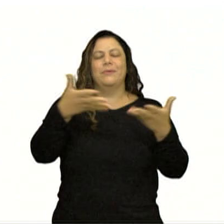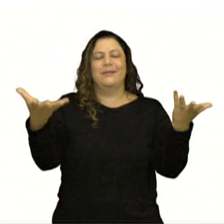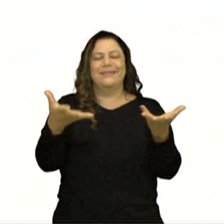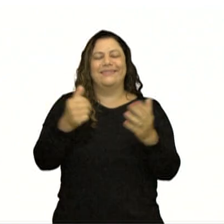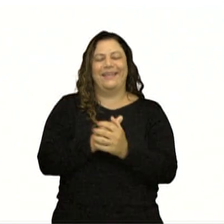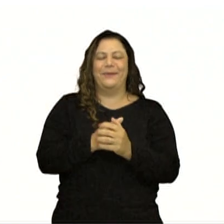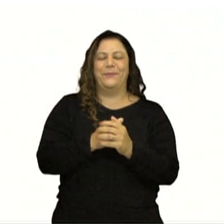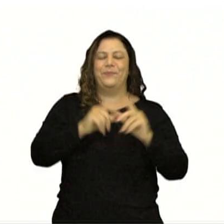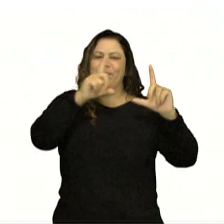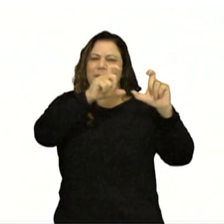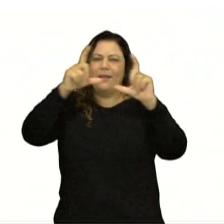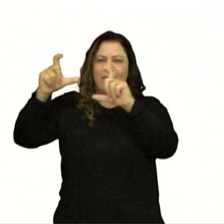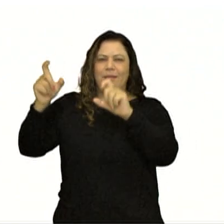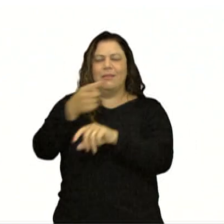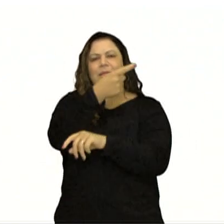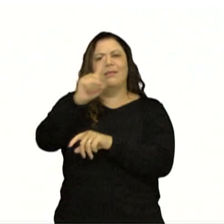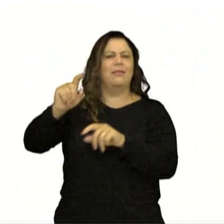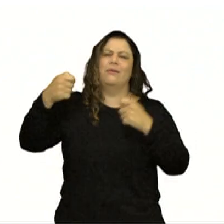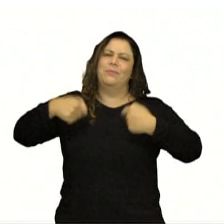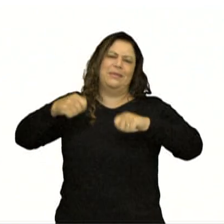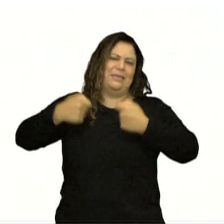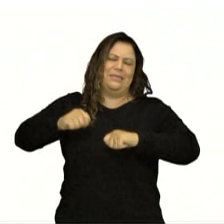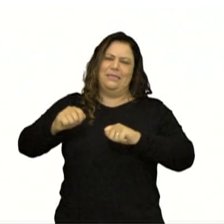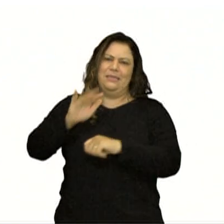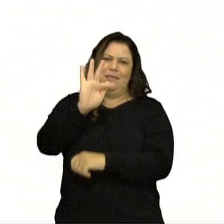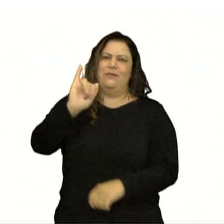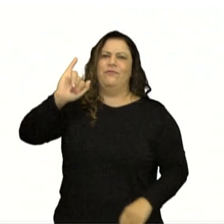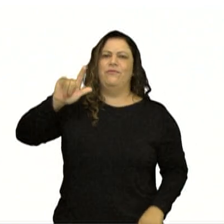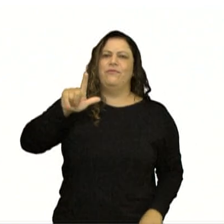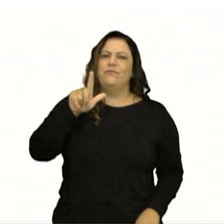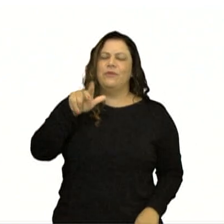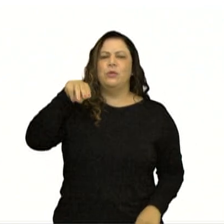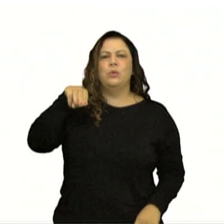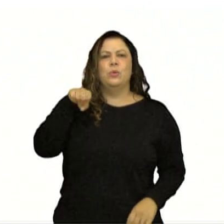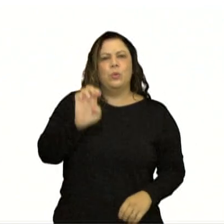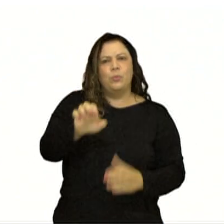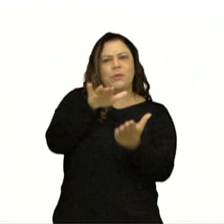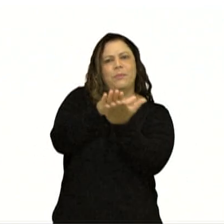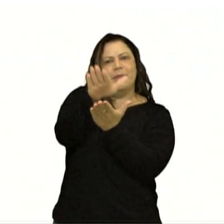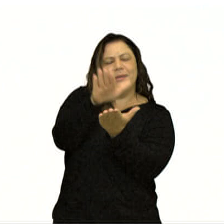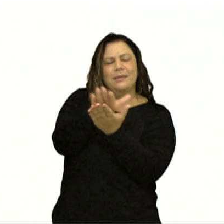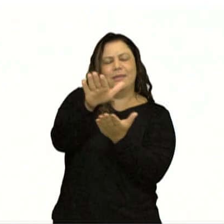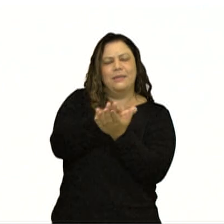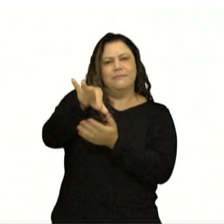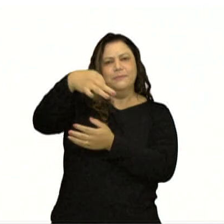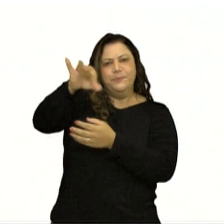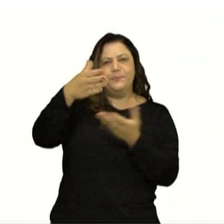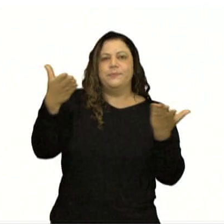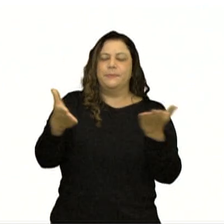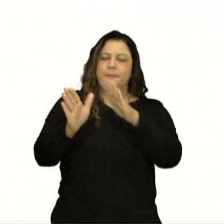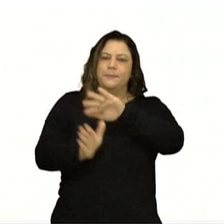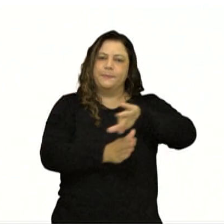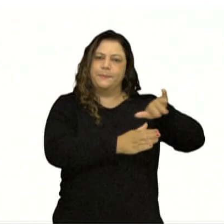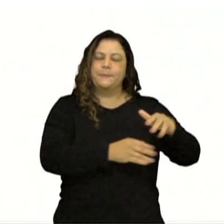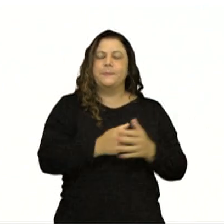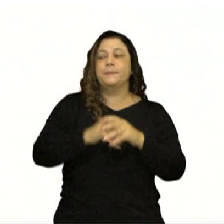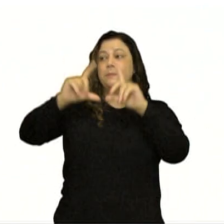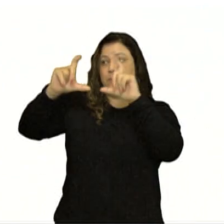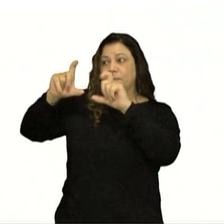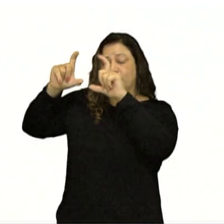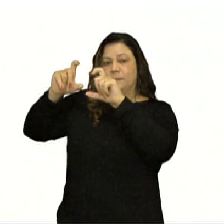digitais que não precisam de papel fílmico para revelação. As fotos ficam armazenadas em cartões de